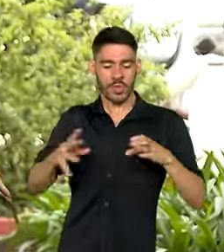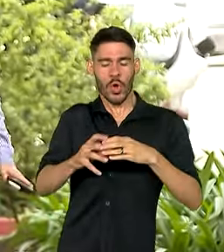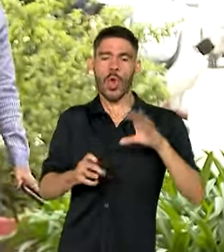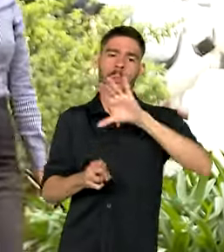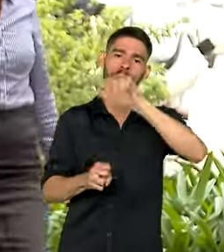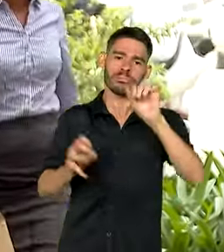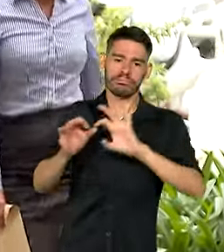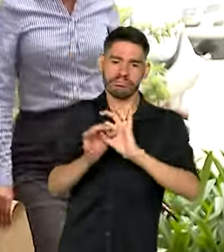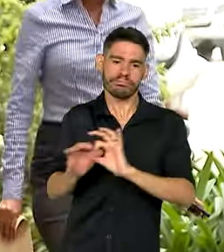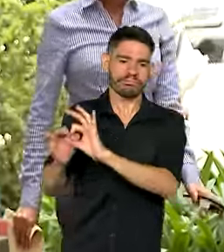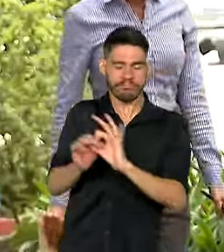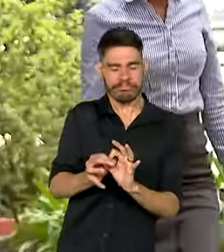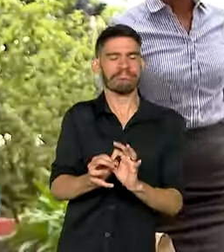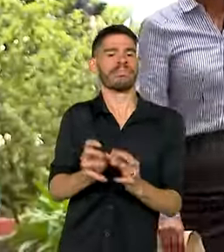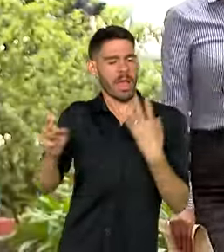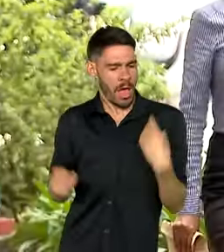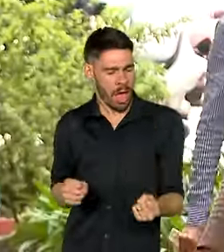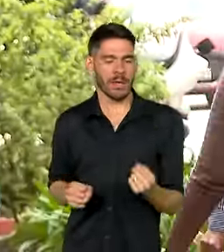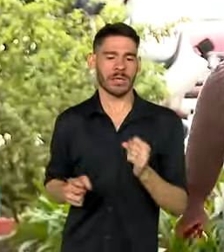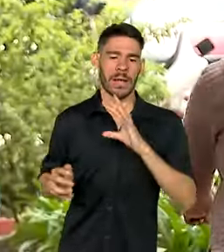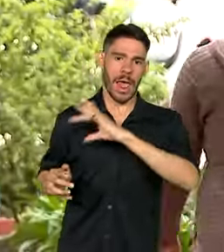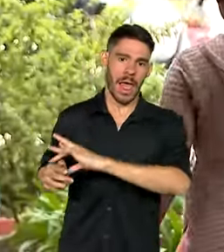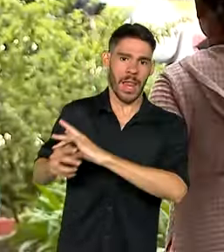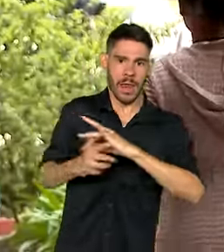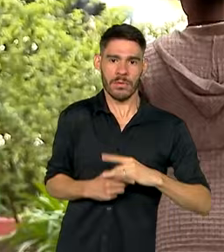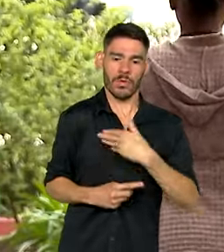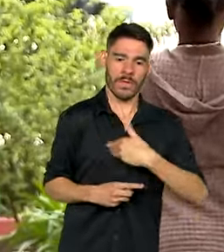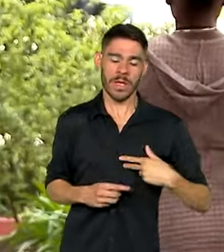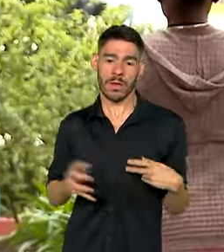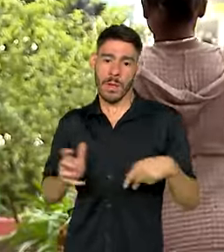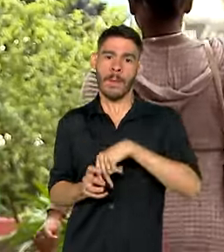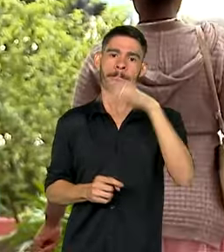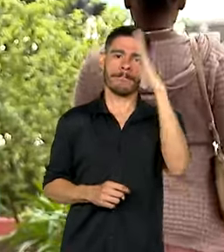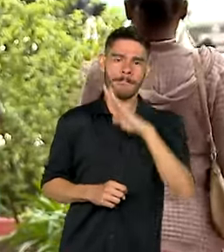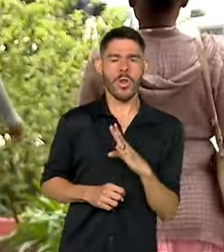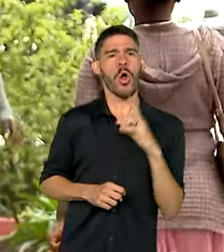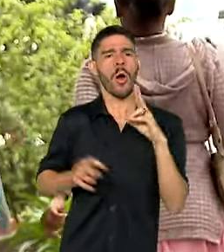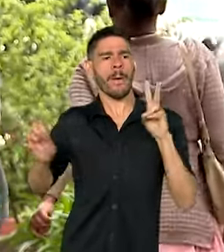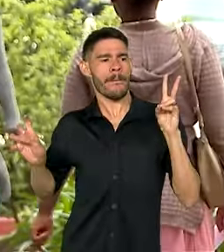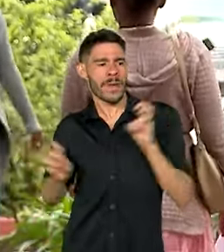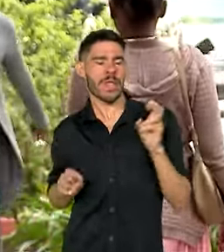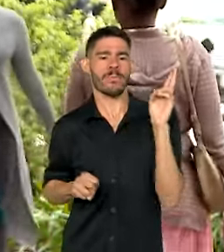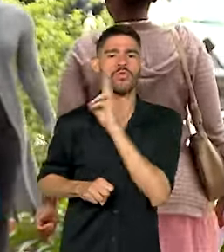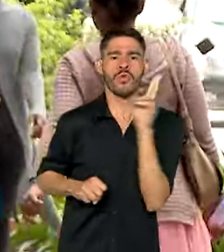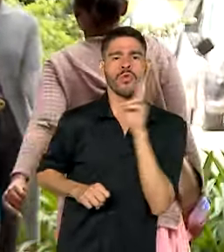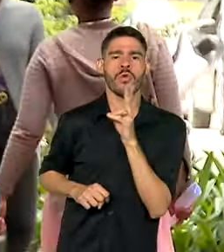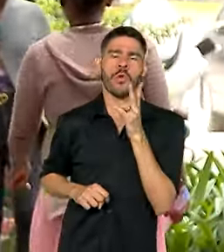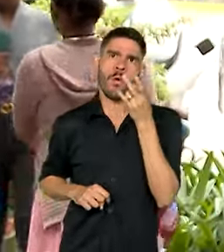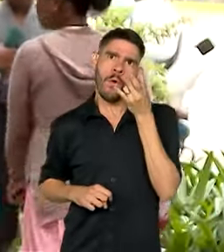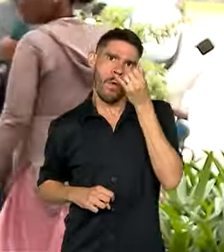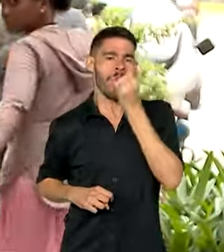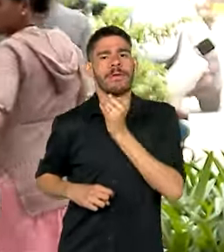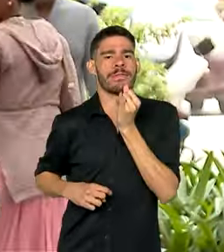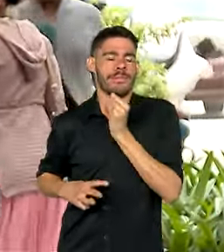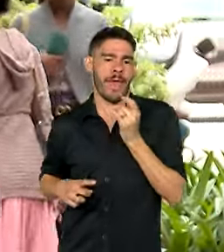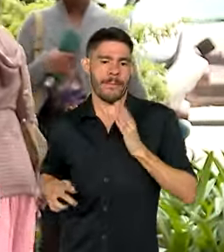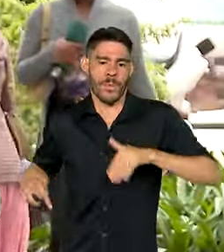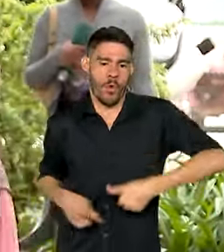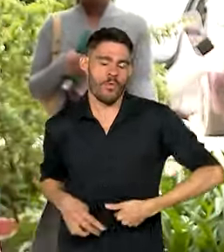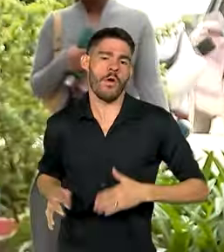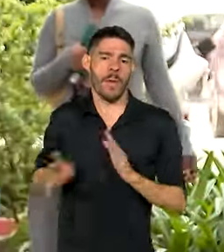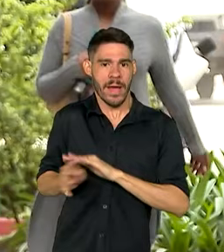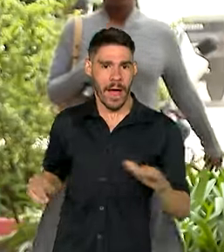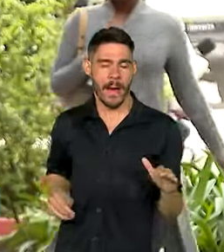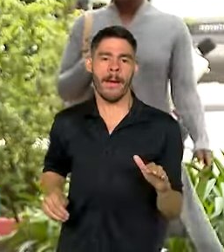Africana é um reconhecimento da liderança do governo brasileiro em temas urgentes, como o combate à pobreza e à fome, que atinge só no